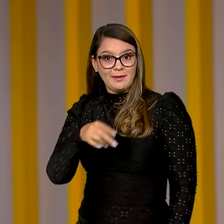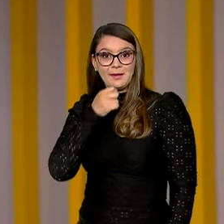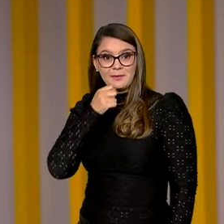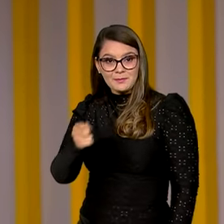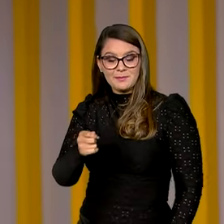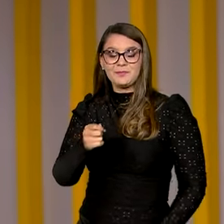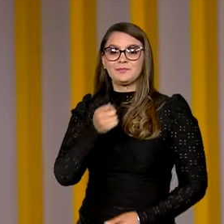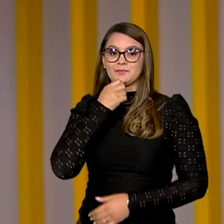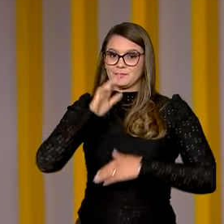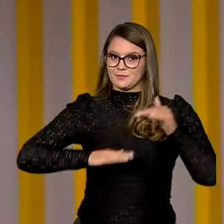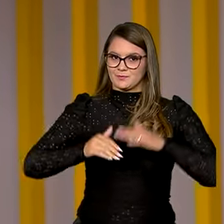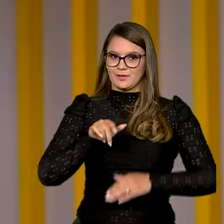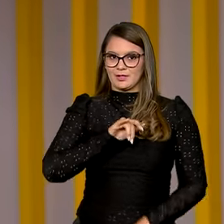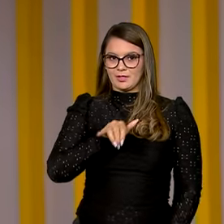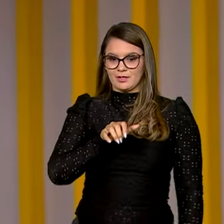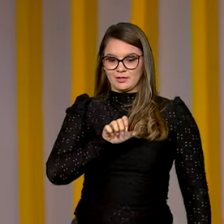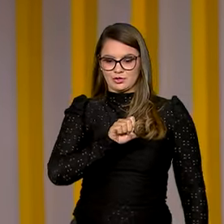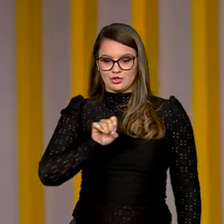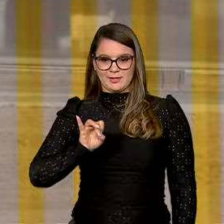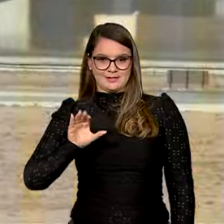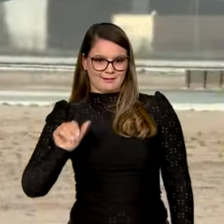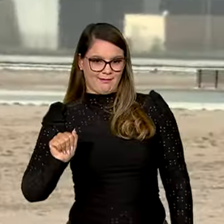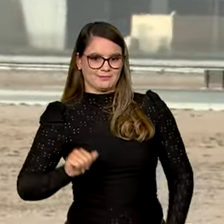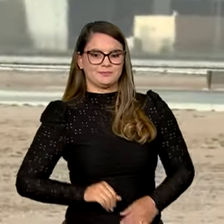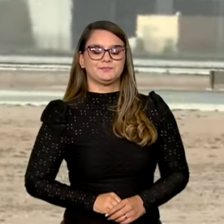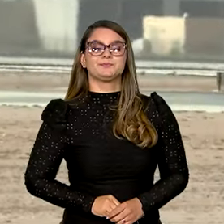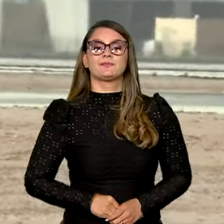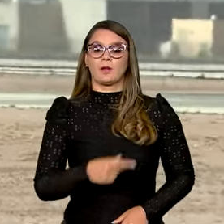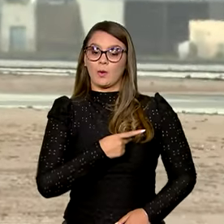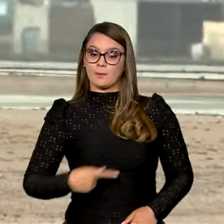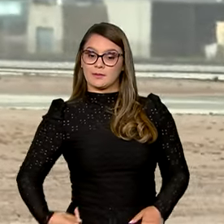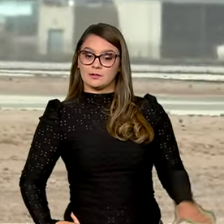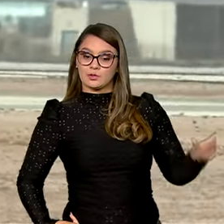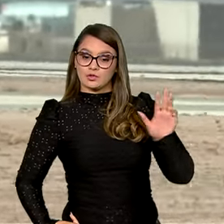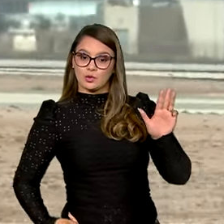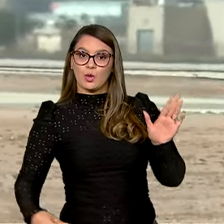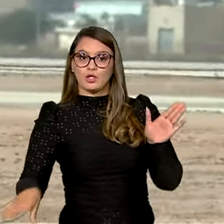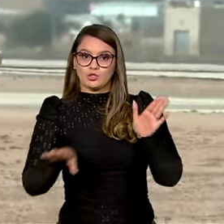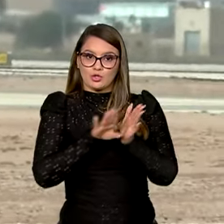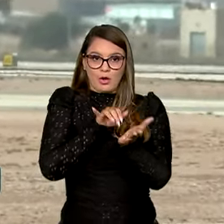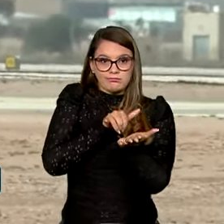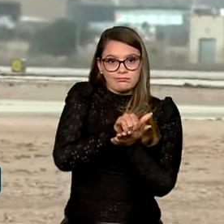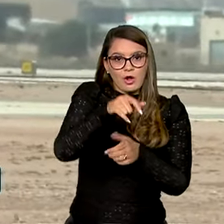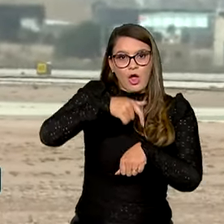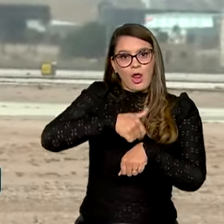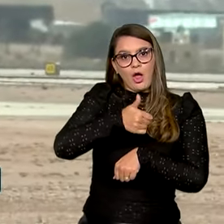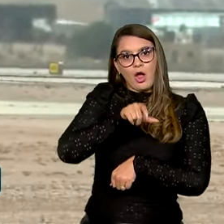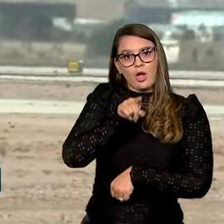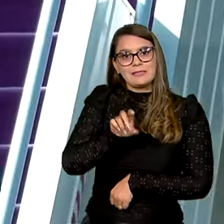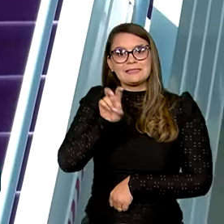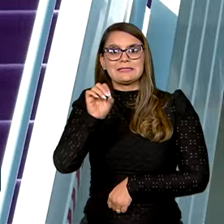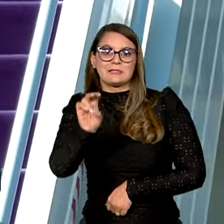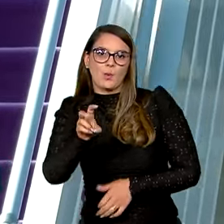enviada especial Jéssica Gonçalves o presidente Lula desembarcou em riad às 11 5 da manhã no